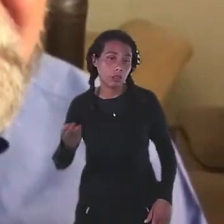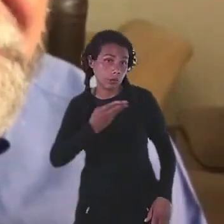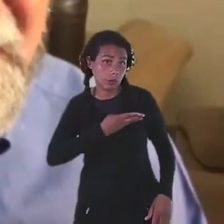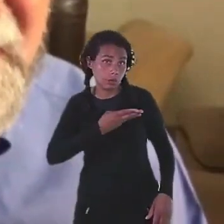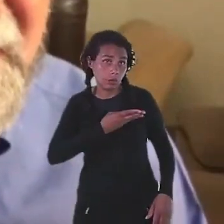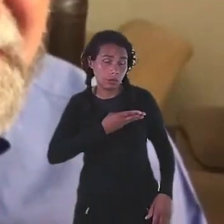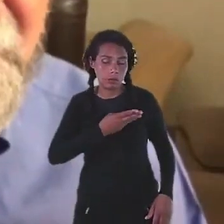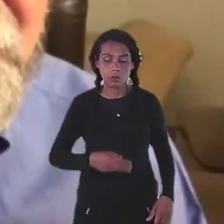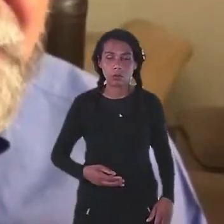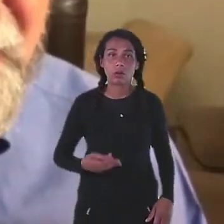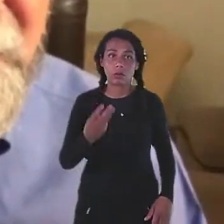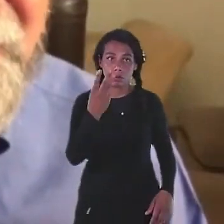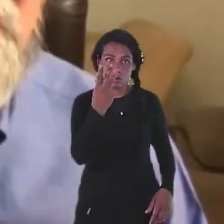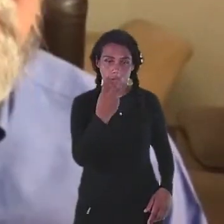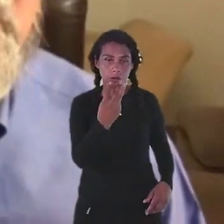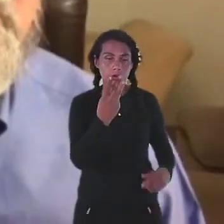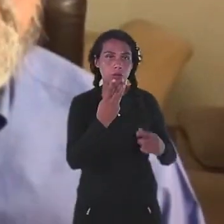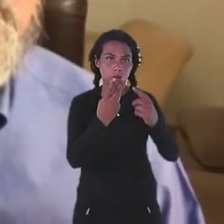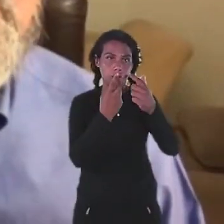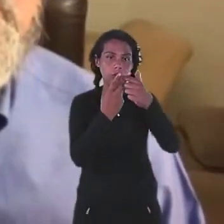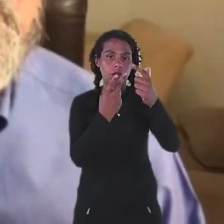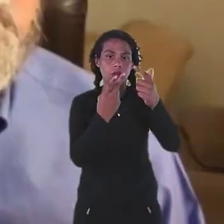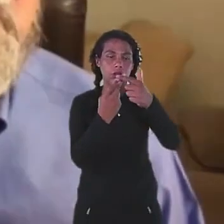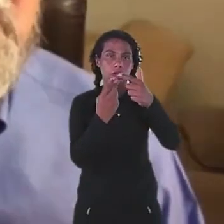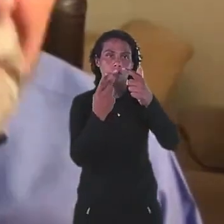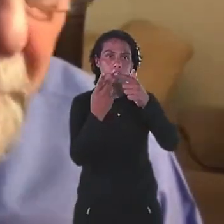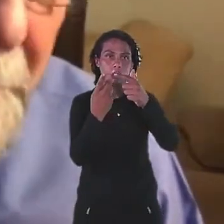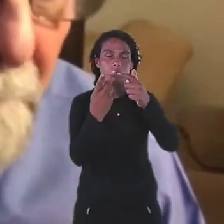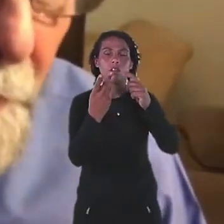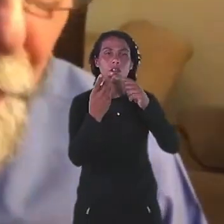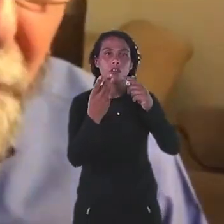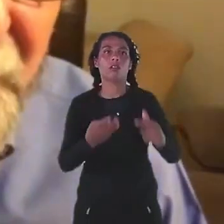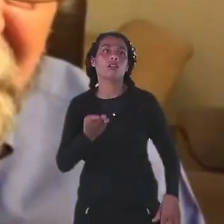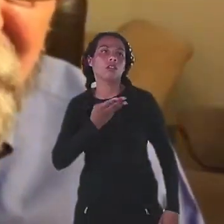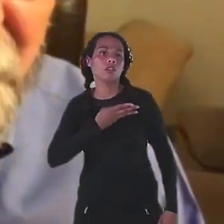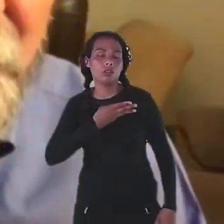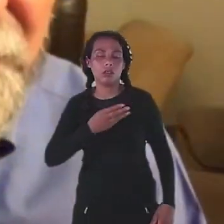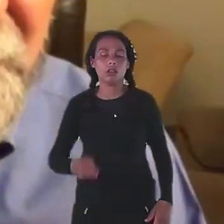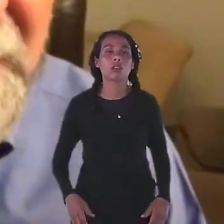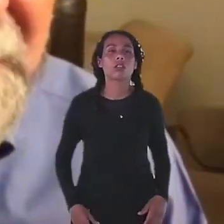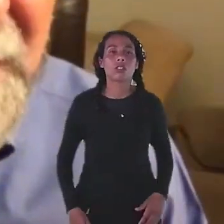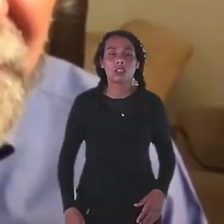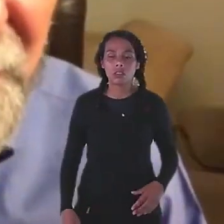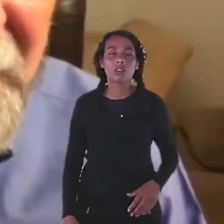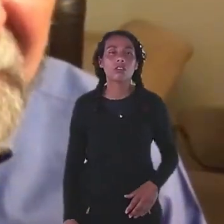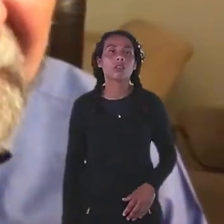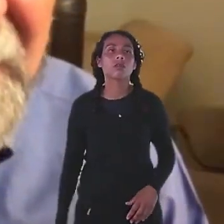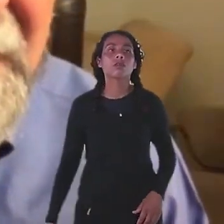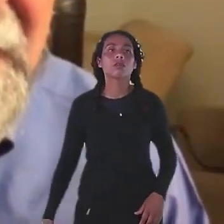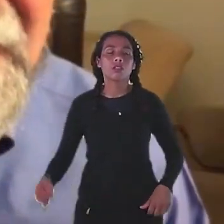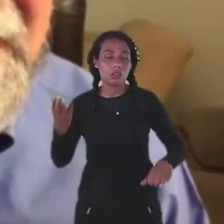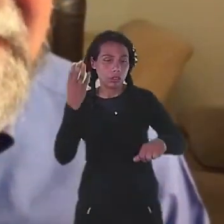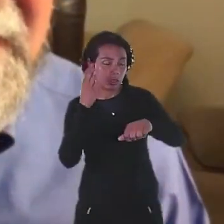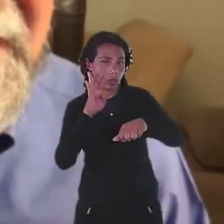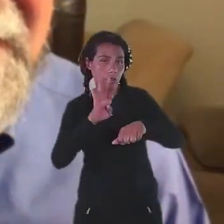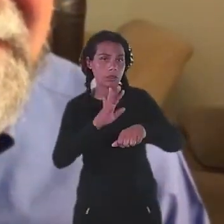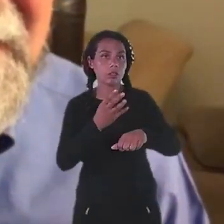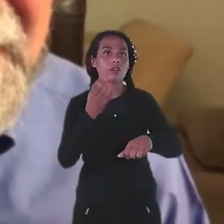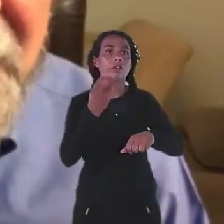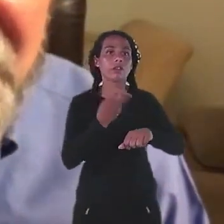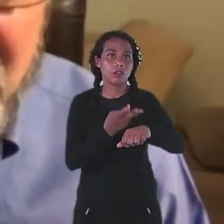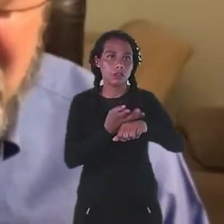nos transformamos em irmãos gêmeos, né? E, curiosamente, eu encontrei um matemático que